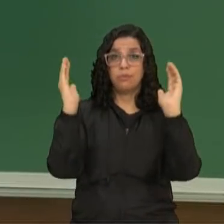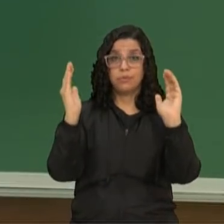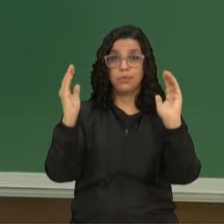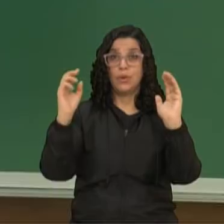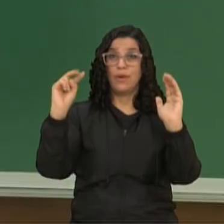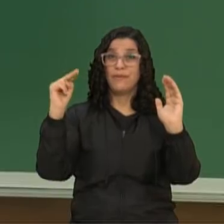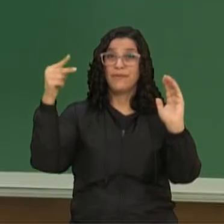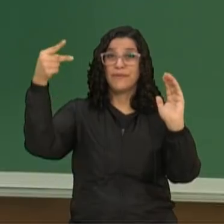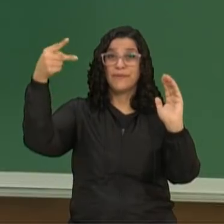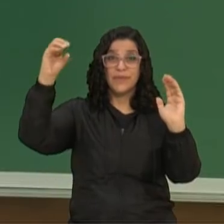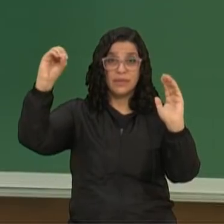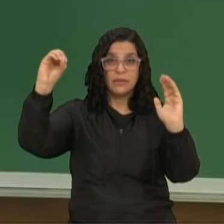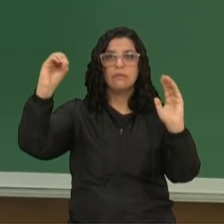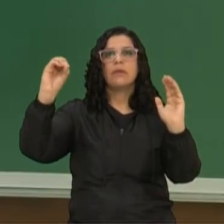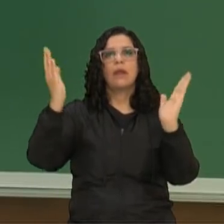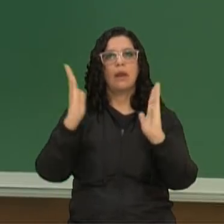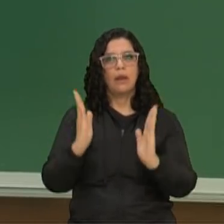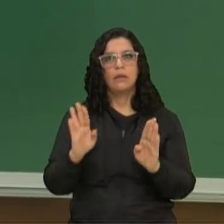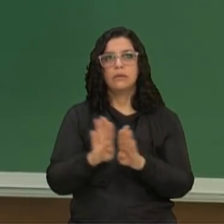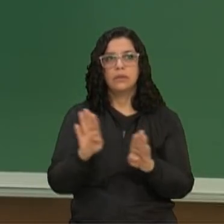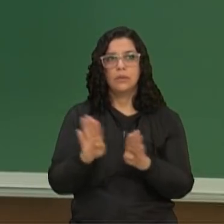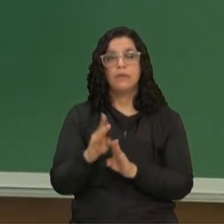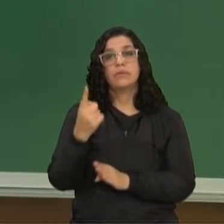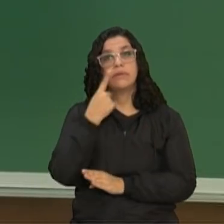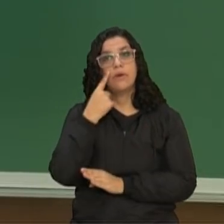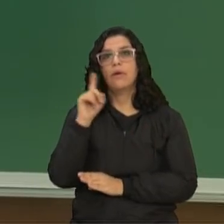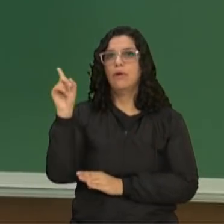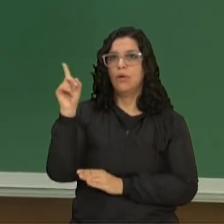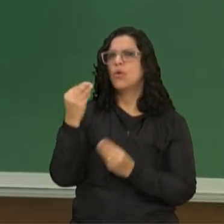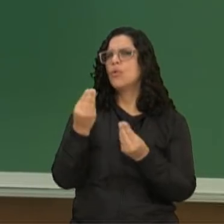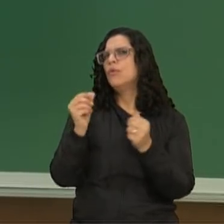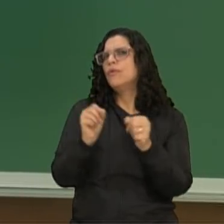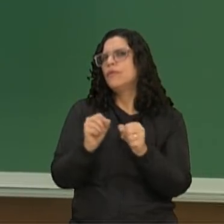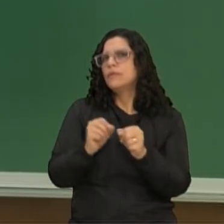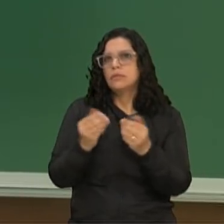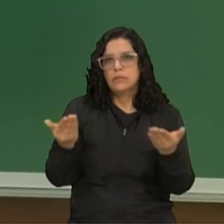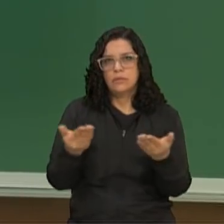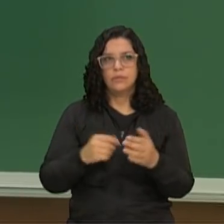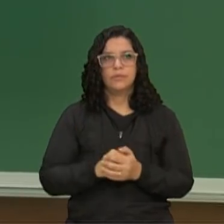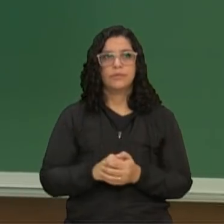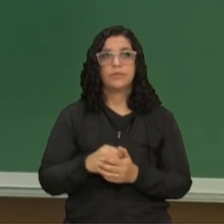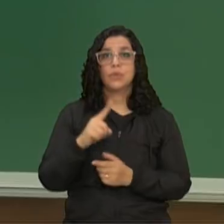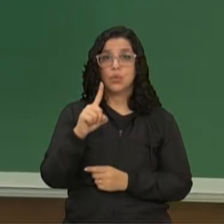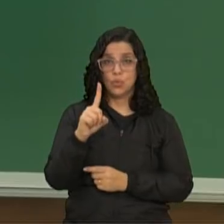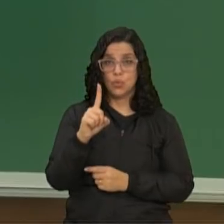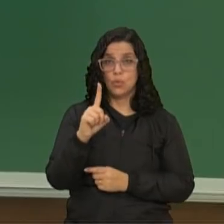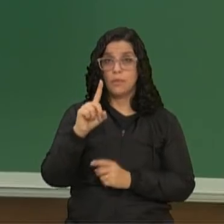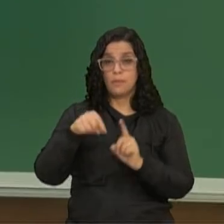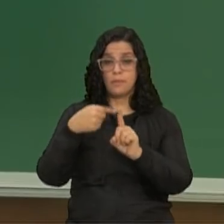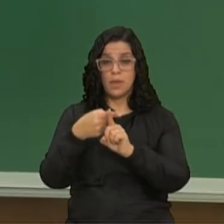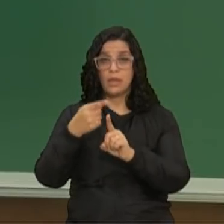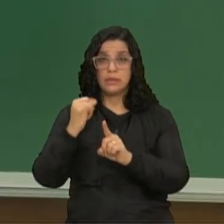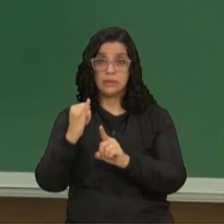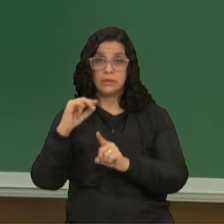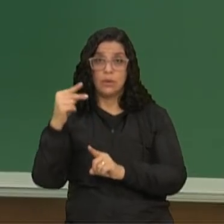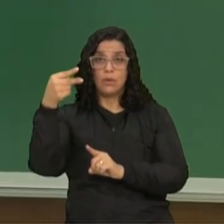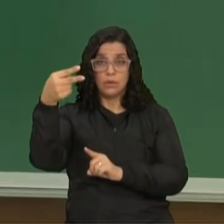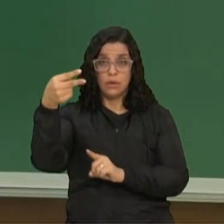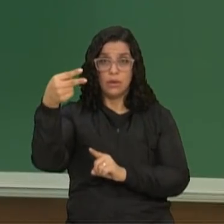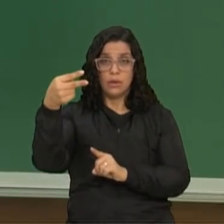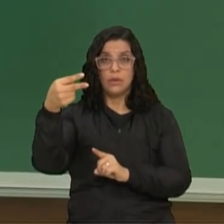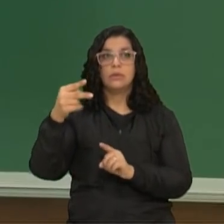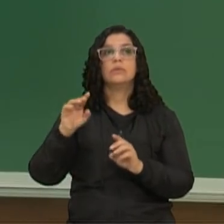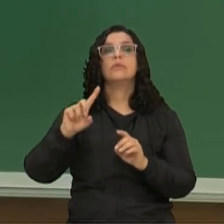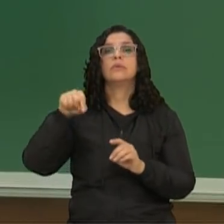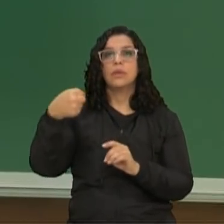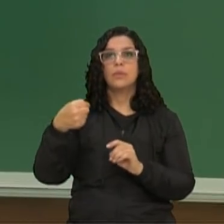esse expoente aqui. Resolva a potência. Então, o que eu vou fazer? 1 mais i ao quadrado,